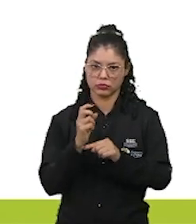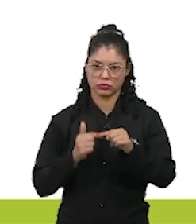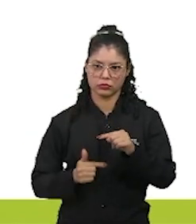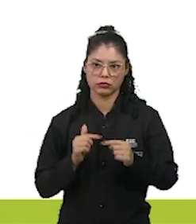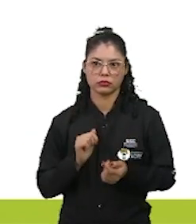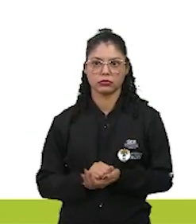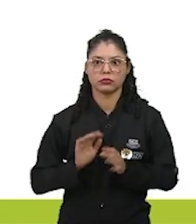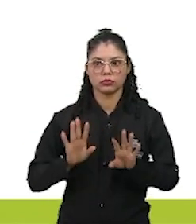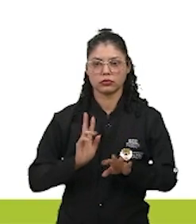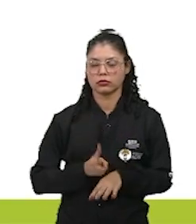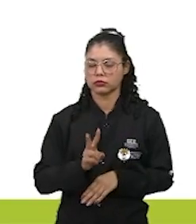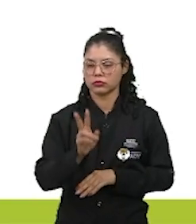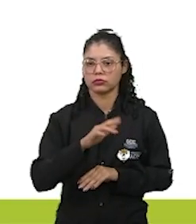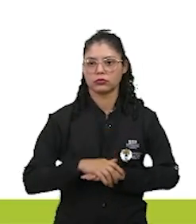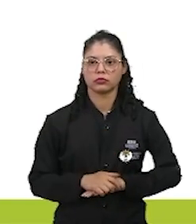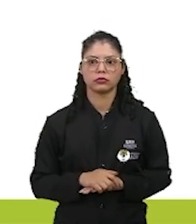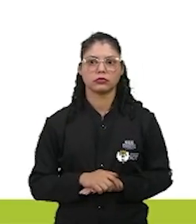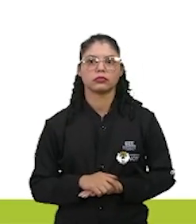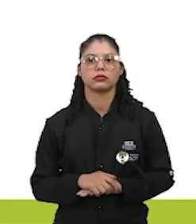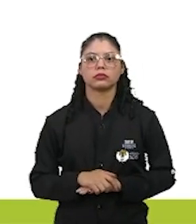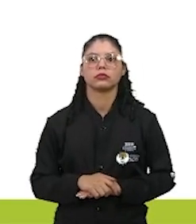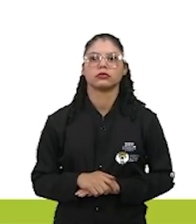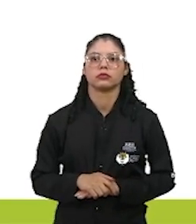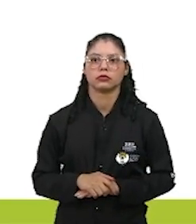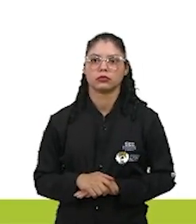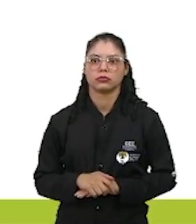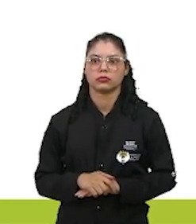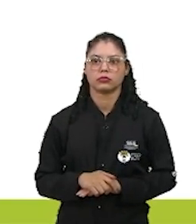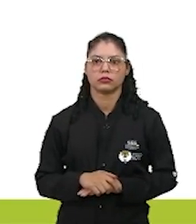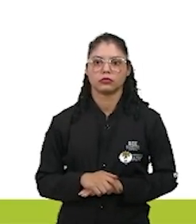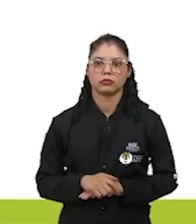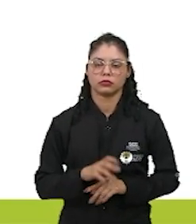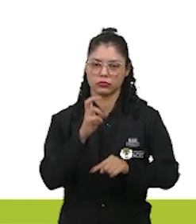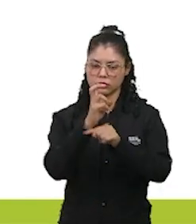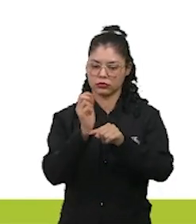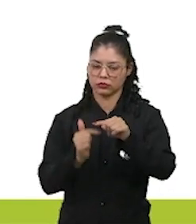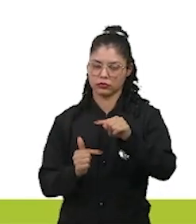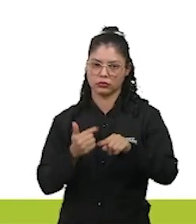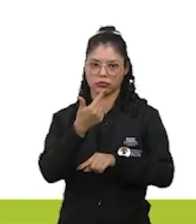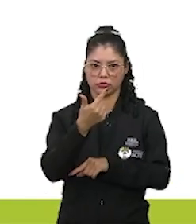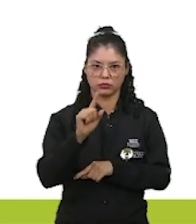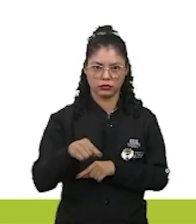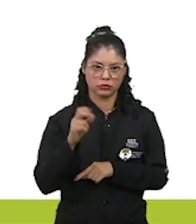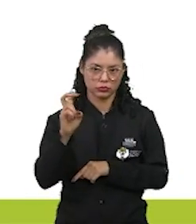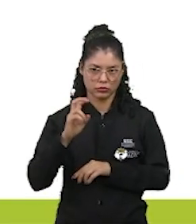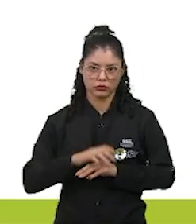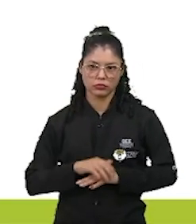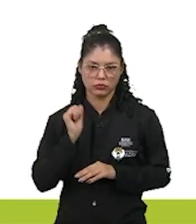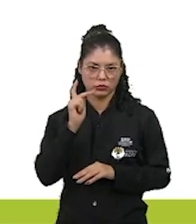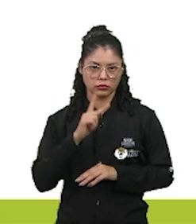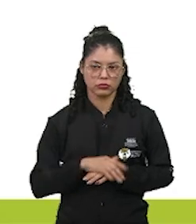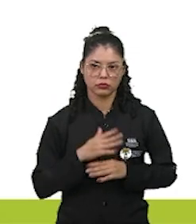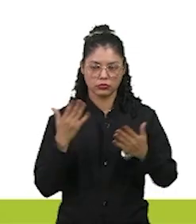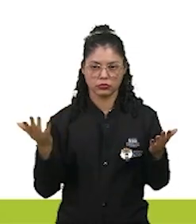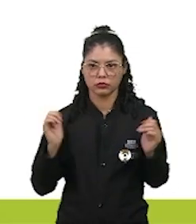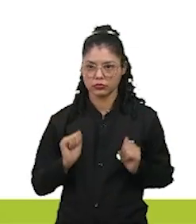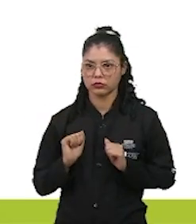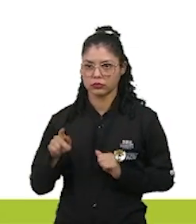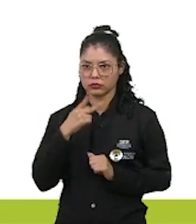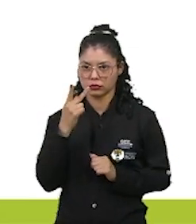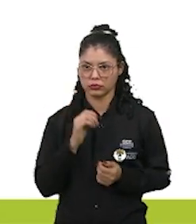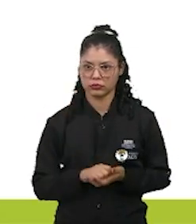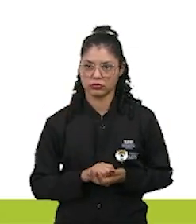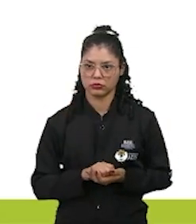divide, senão o valor já está atribuído, tá? Isso aqui é o 5 sobre 2, que é o mesmo 2,5, tá bom? Ok? Então, eu posso dizer que a